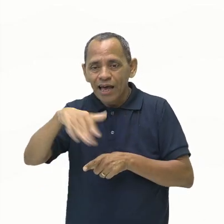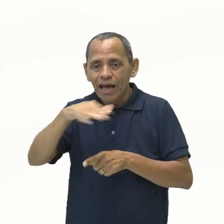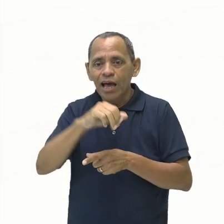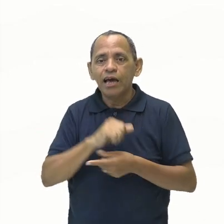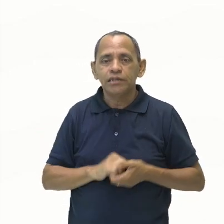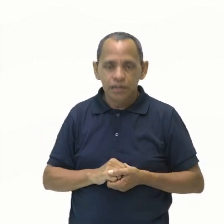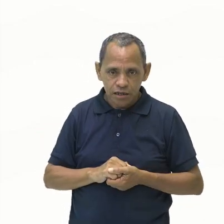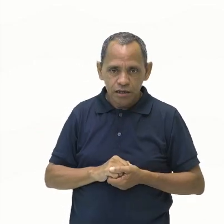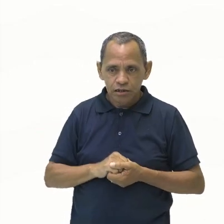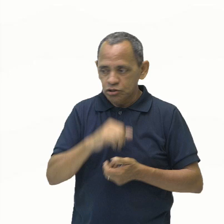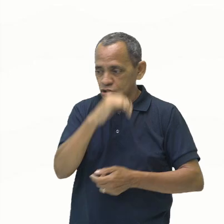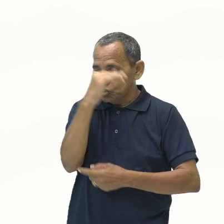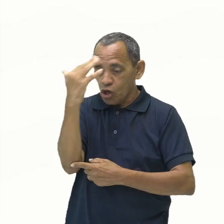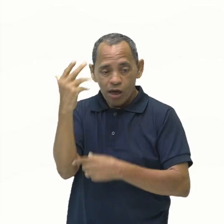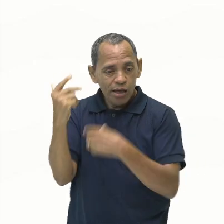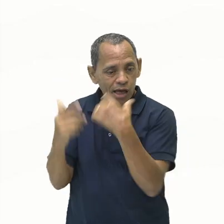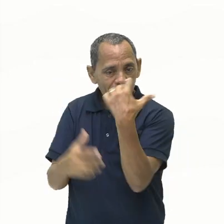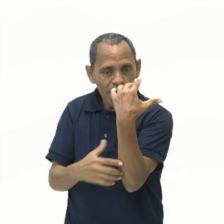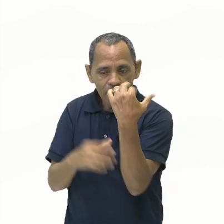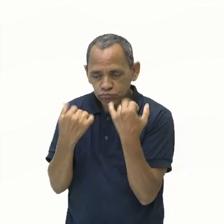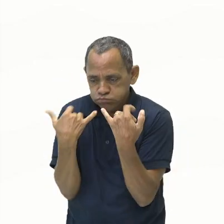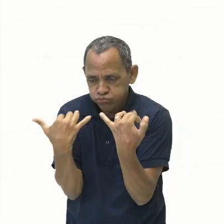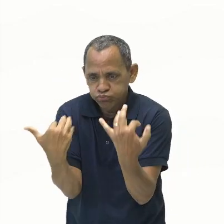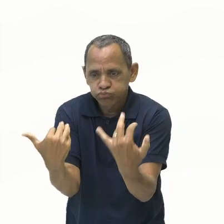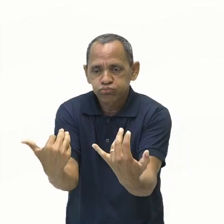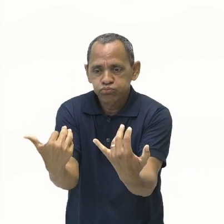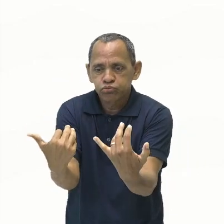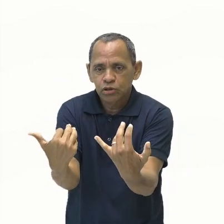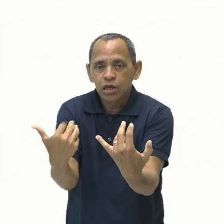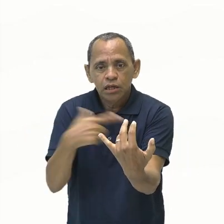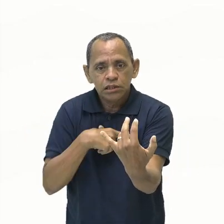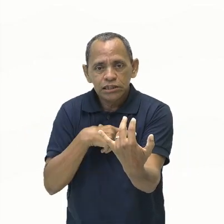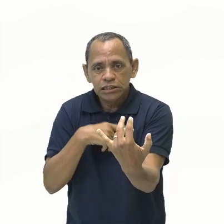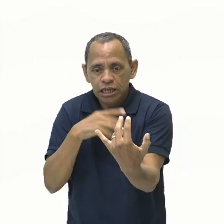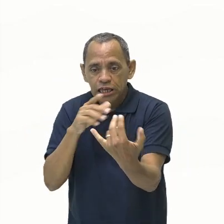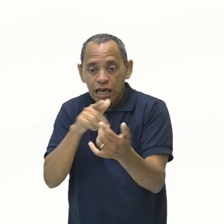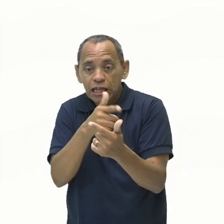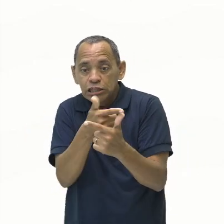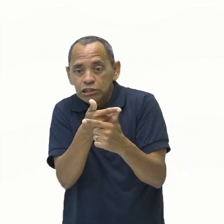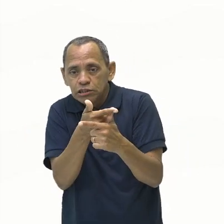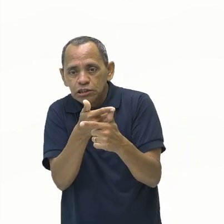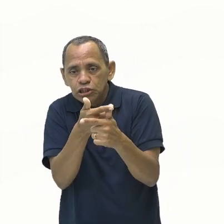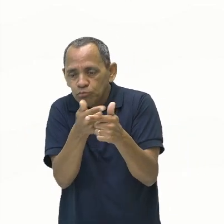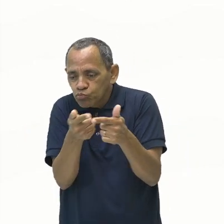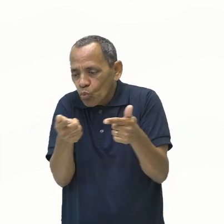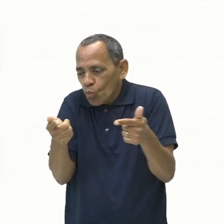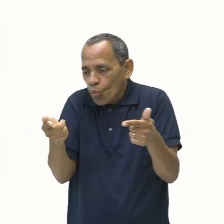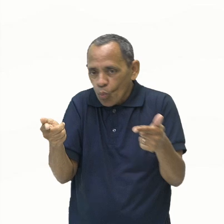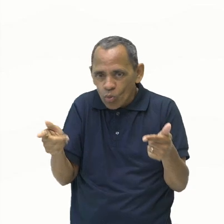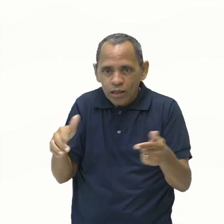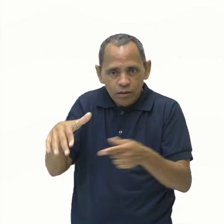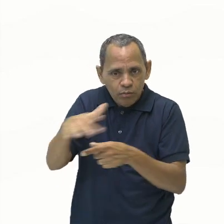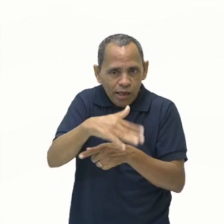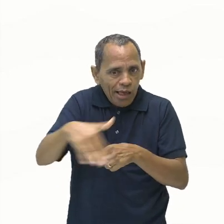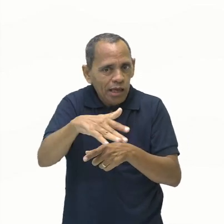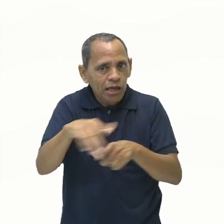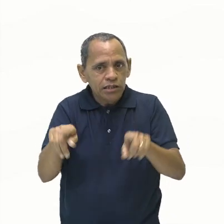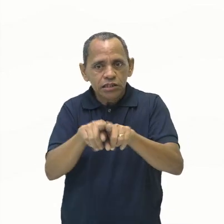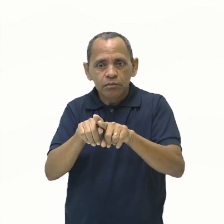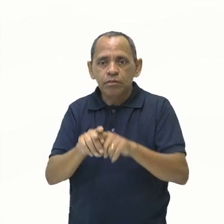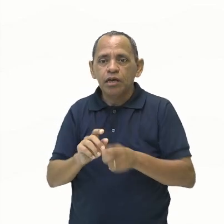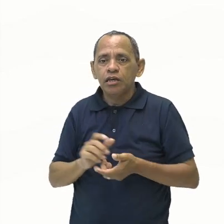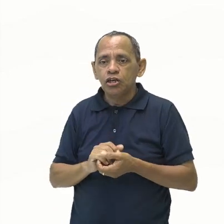podem observar nessa imagem, nós temos justamente a abertura de estradas. E essas estradas, elas